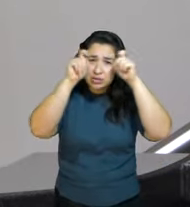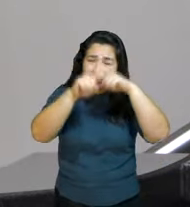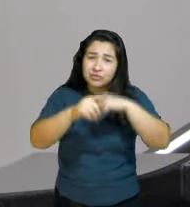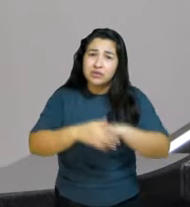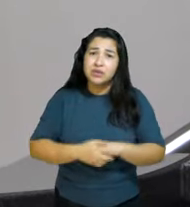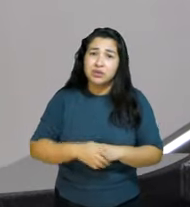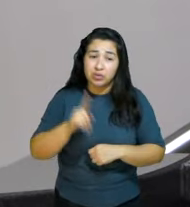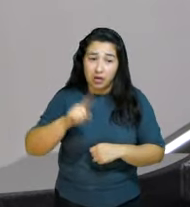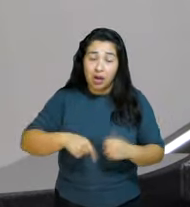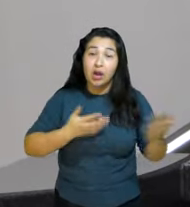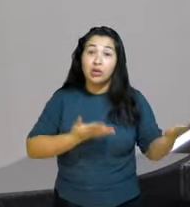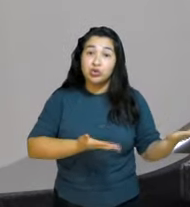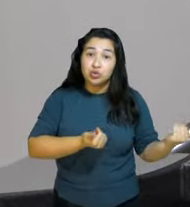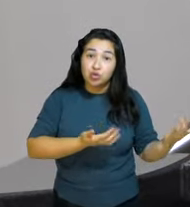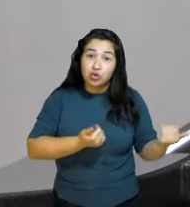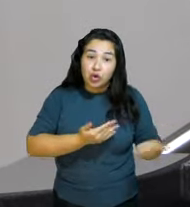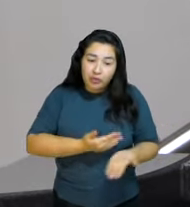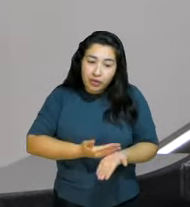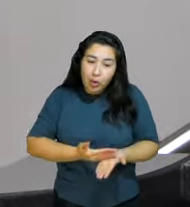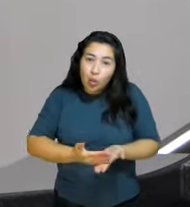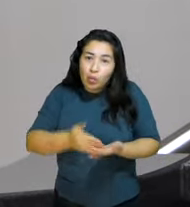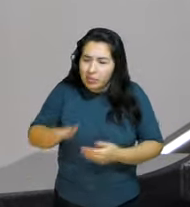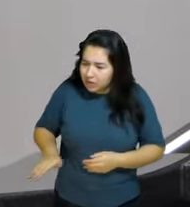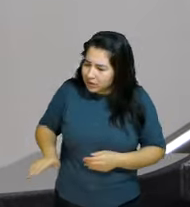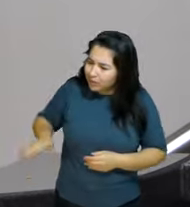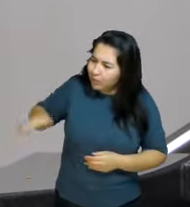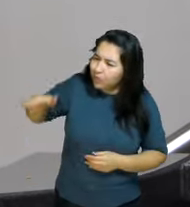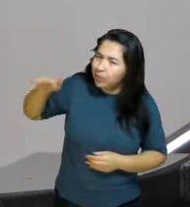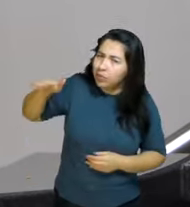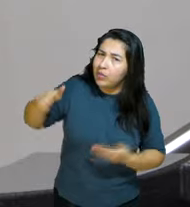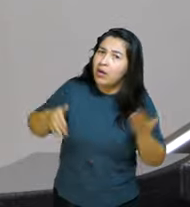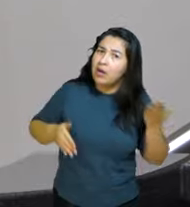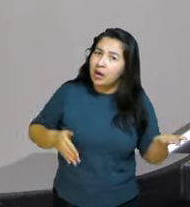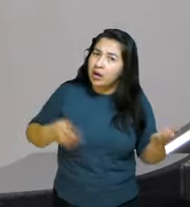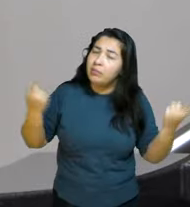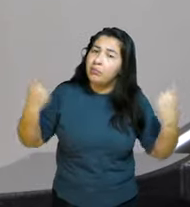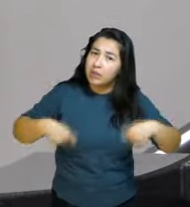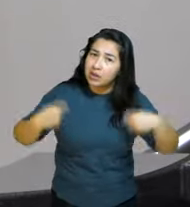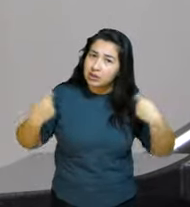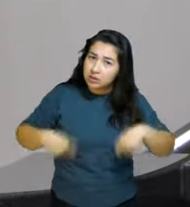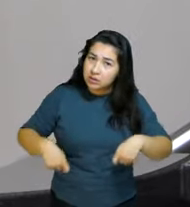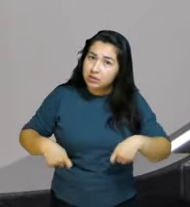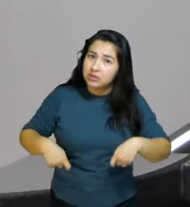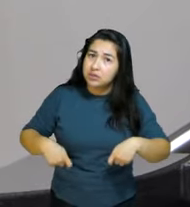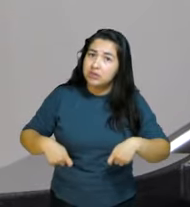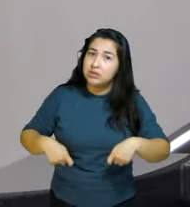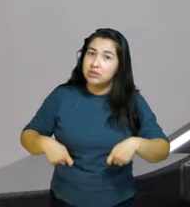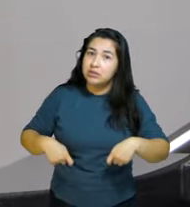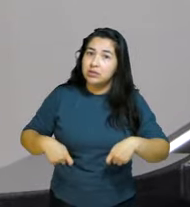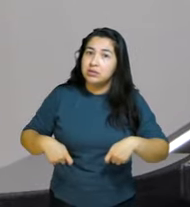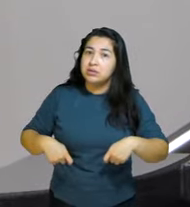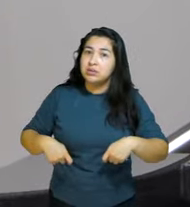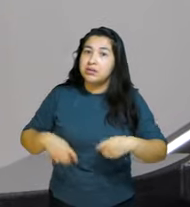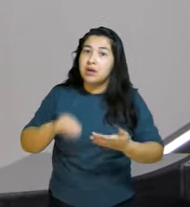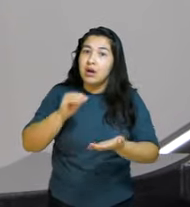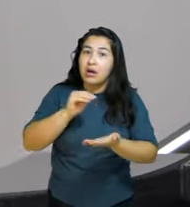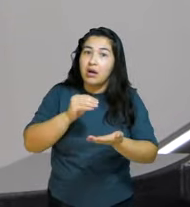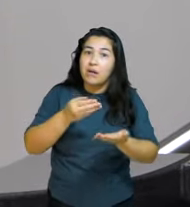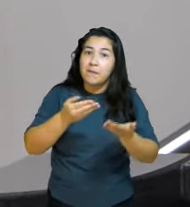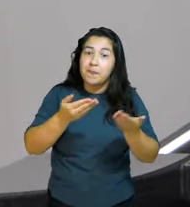atletas jovens que estão no início das suas carreiras e que precisam, por conta dos problemas políticos graves, falta de